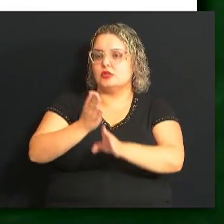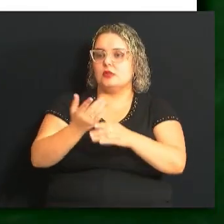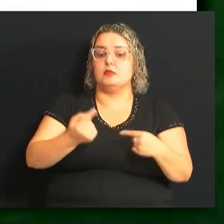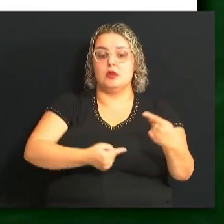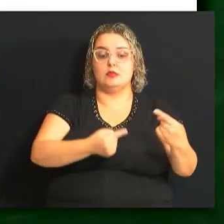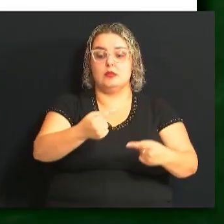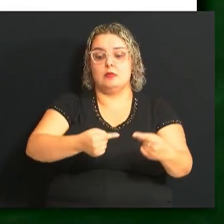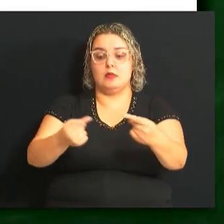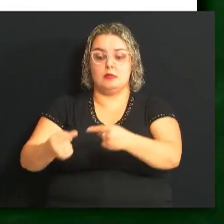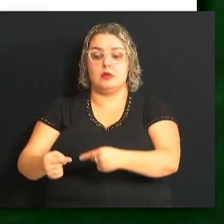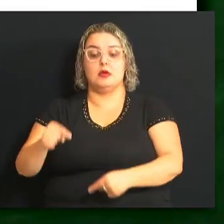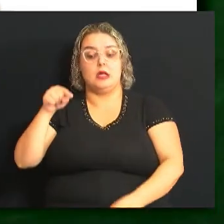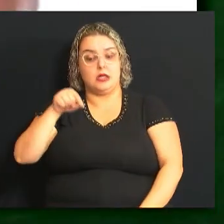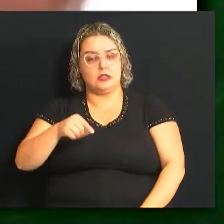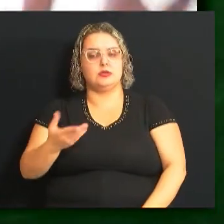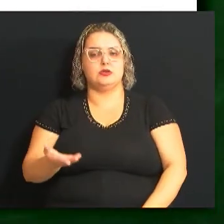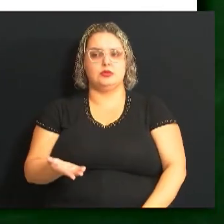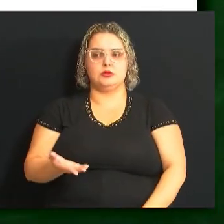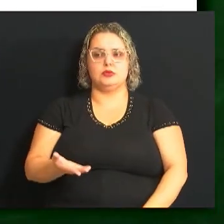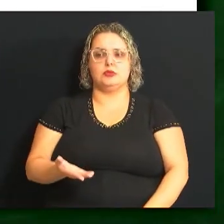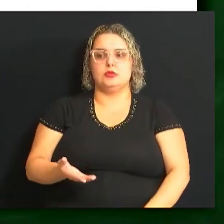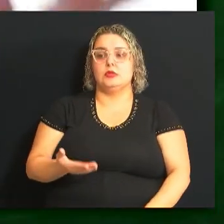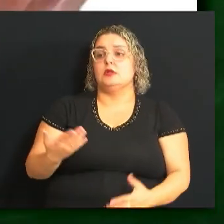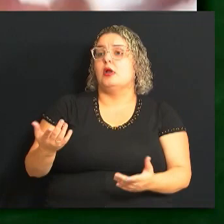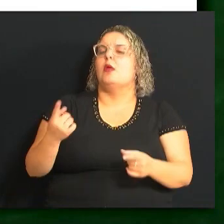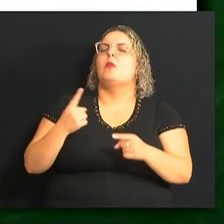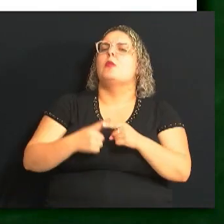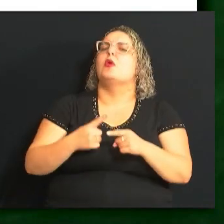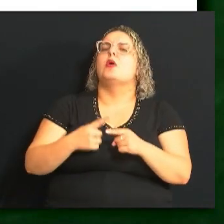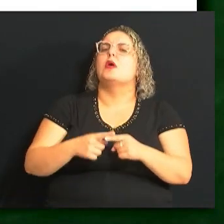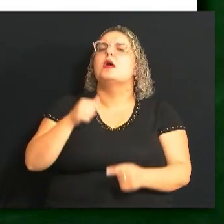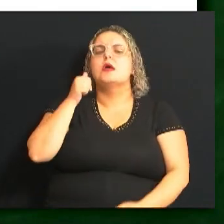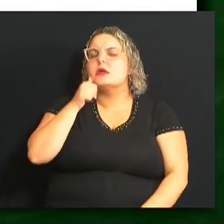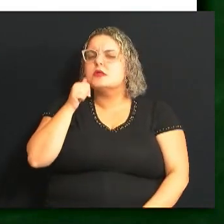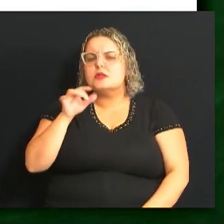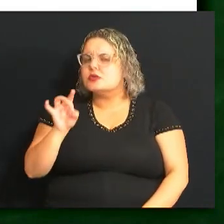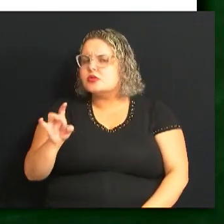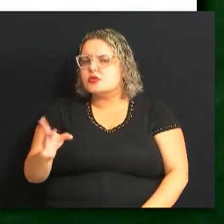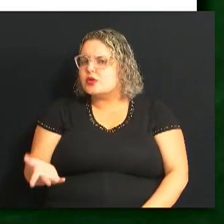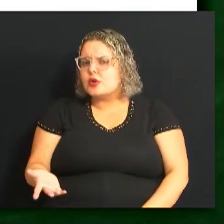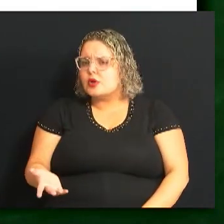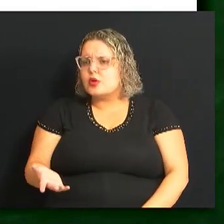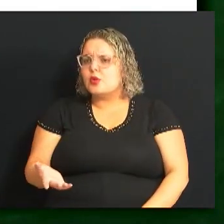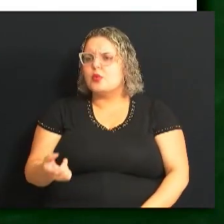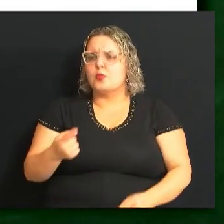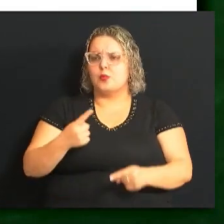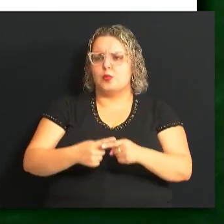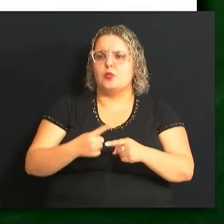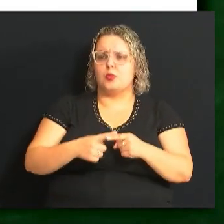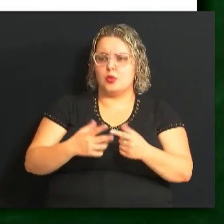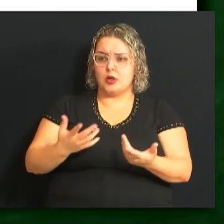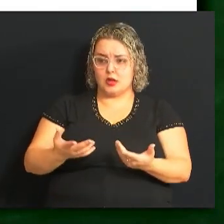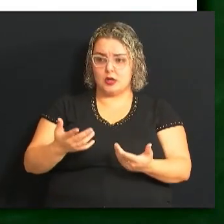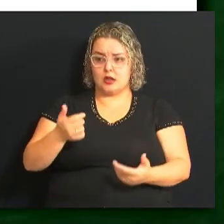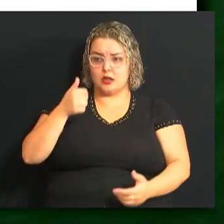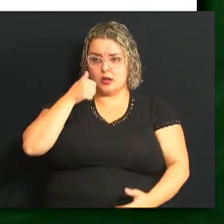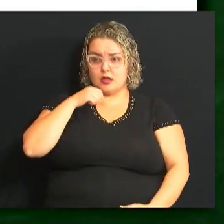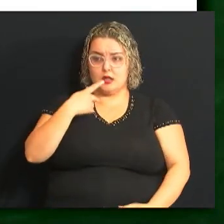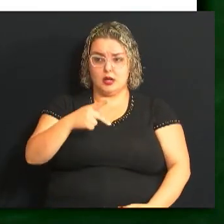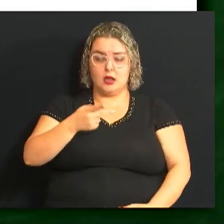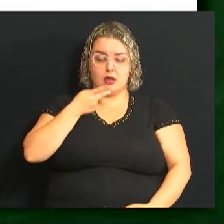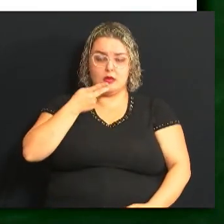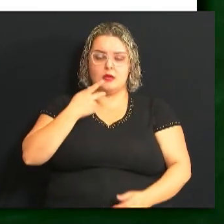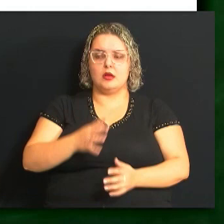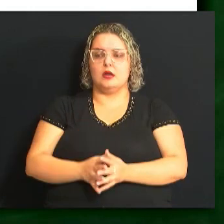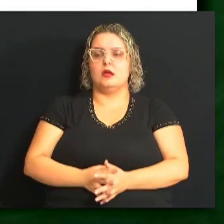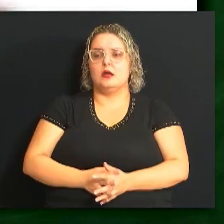suscitada a partir disso. Sem dúvida. Então, por que só menina? Por que só menina? Por que o corpo... ela também, na pesquisa que ela